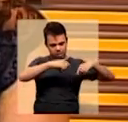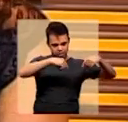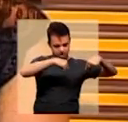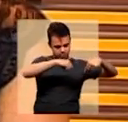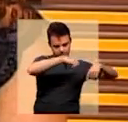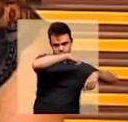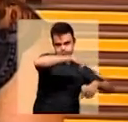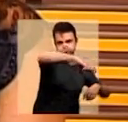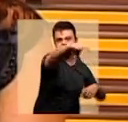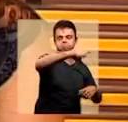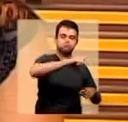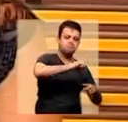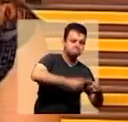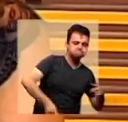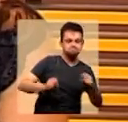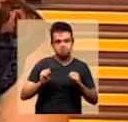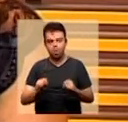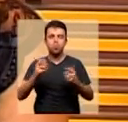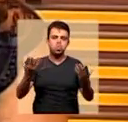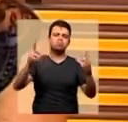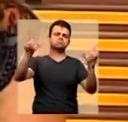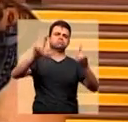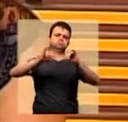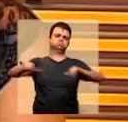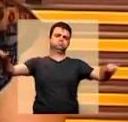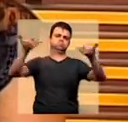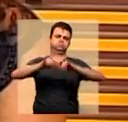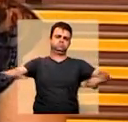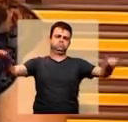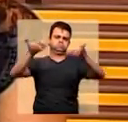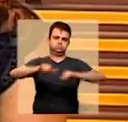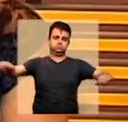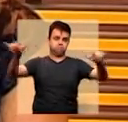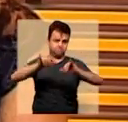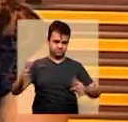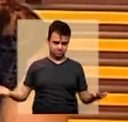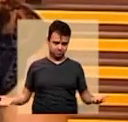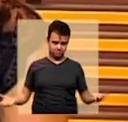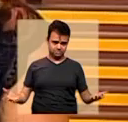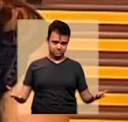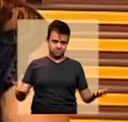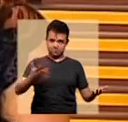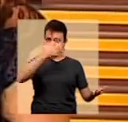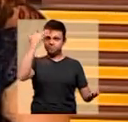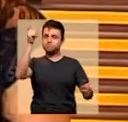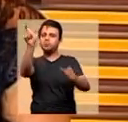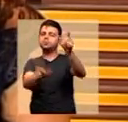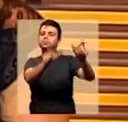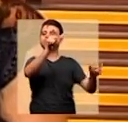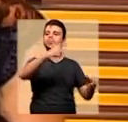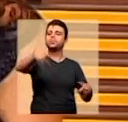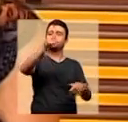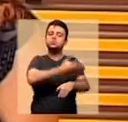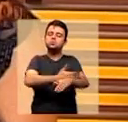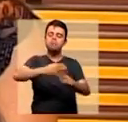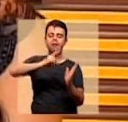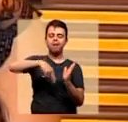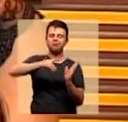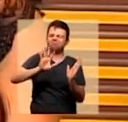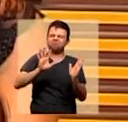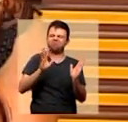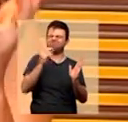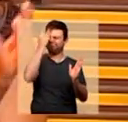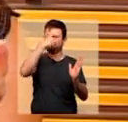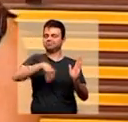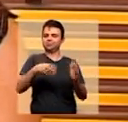ajuda explicando o que pode, o que não pode, como que é, porque a mídia atinge aquele que não é muito chegado à leitura, não é